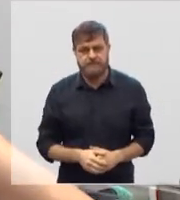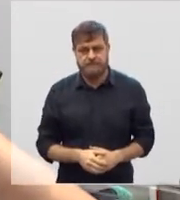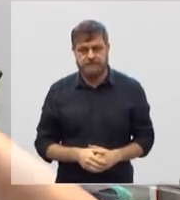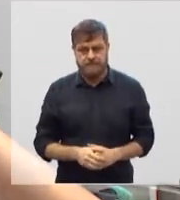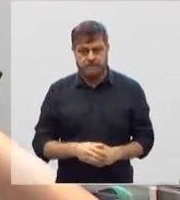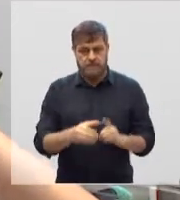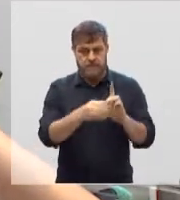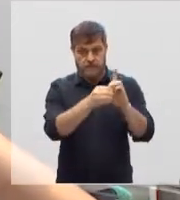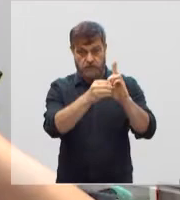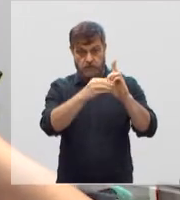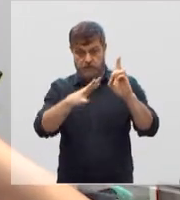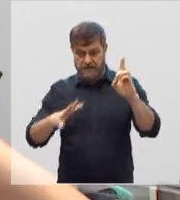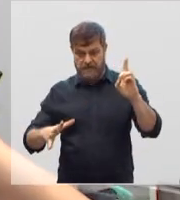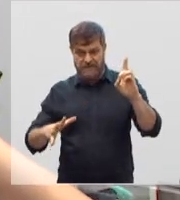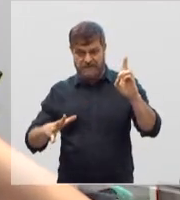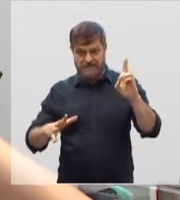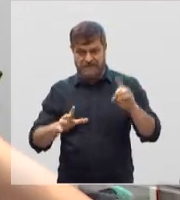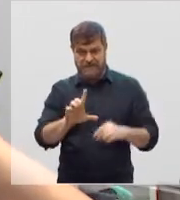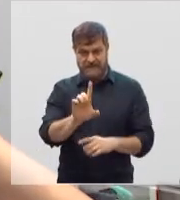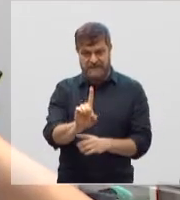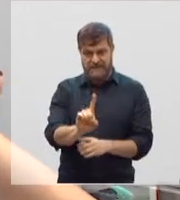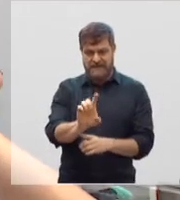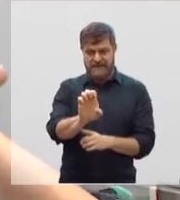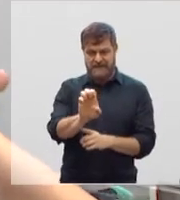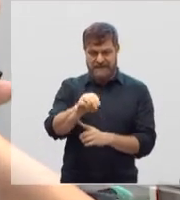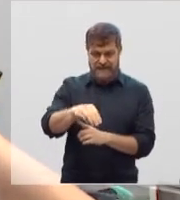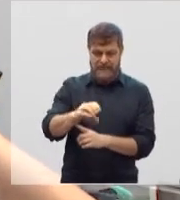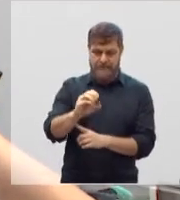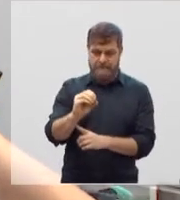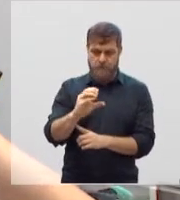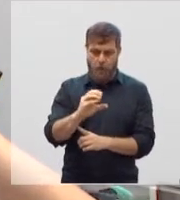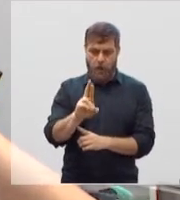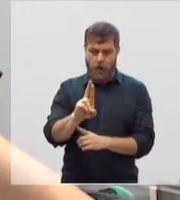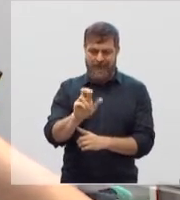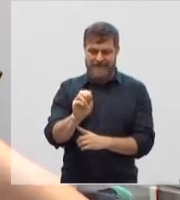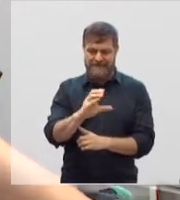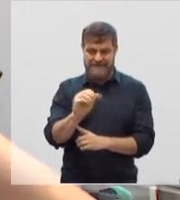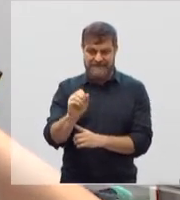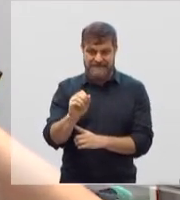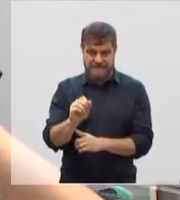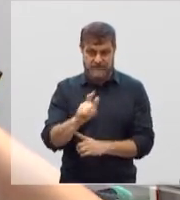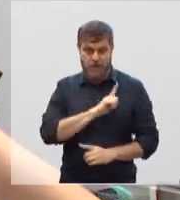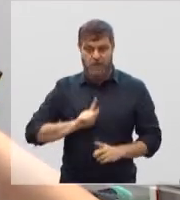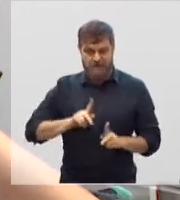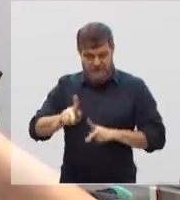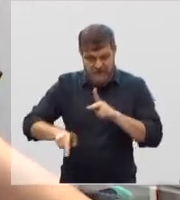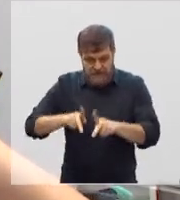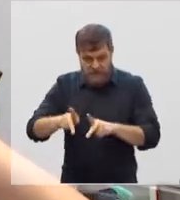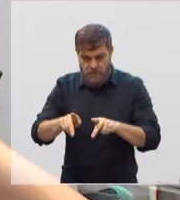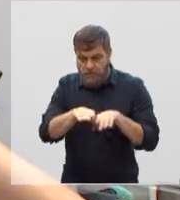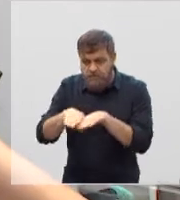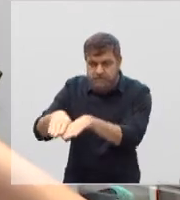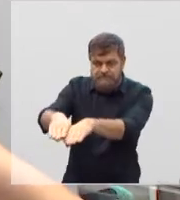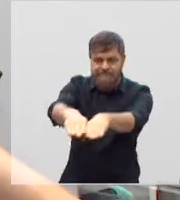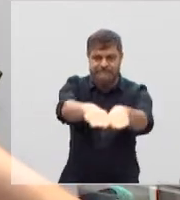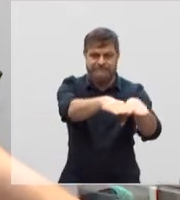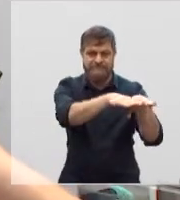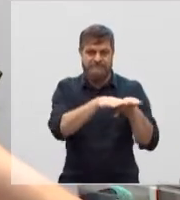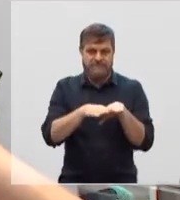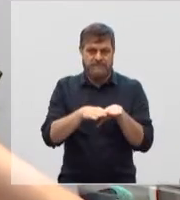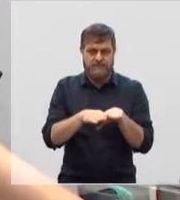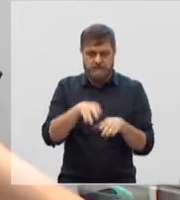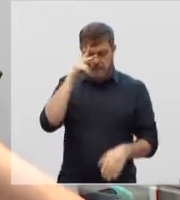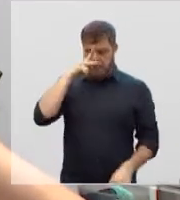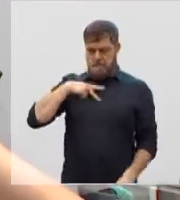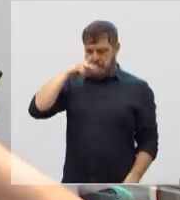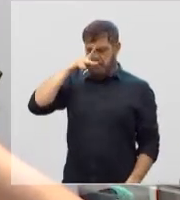na construção de uma democracia, porque a democracia, ela parte desse princípio, é o bem-estar de todos,